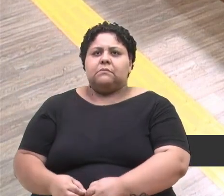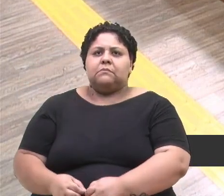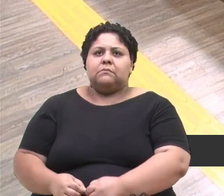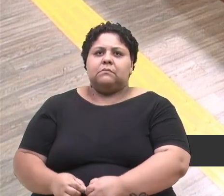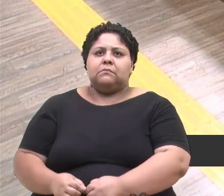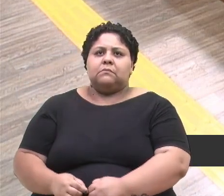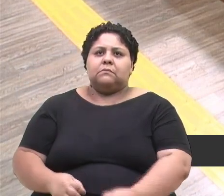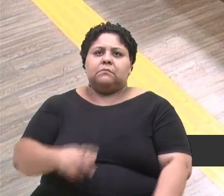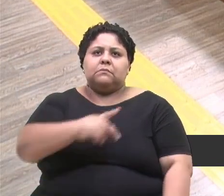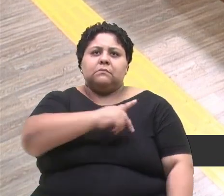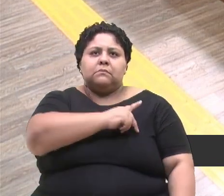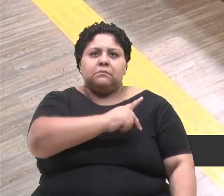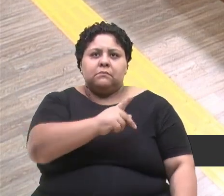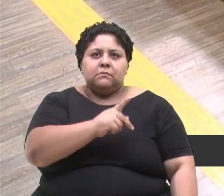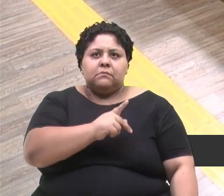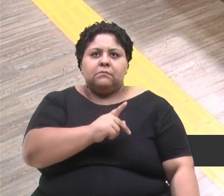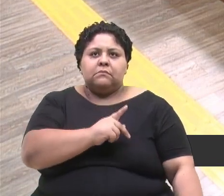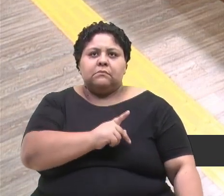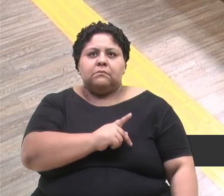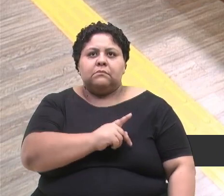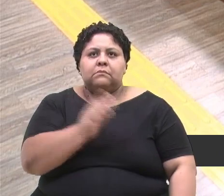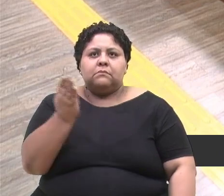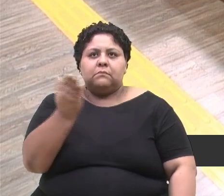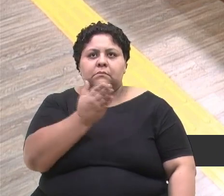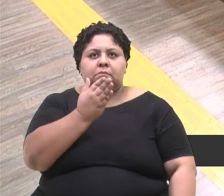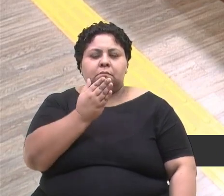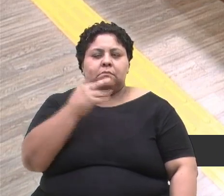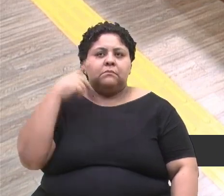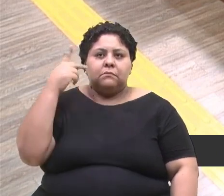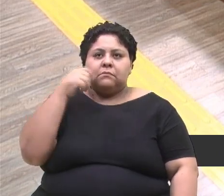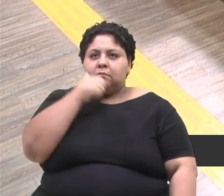Senhor presidente, senhoras e senhores vereadores,